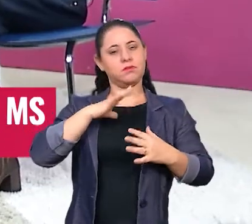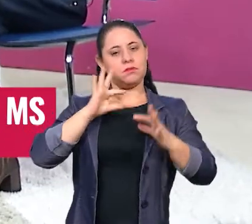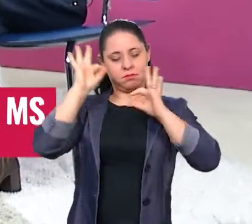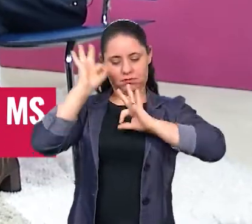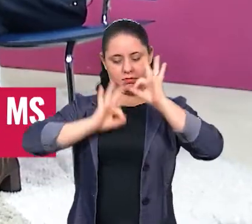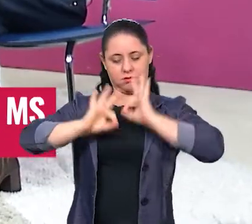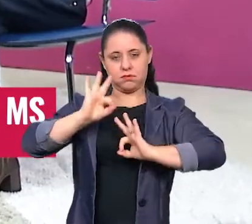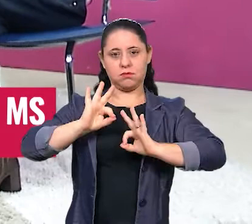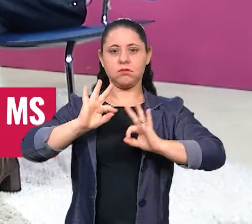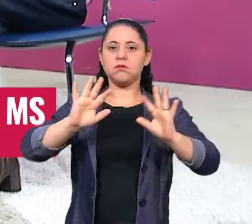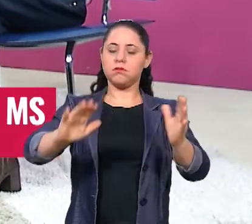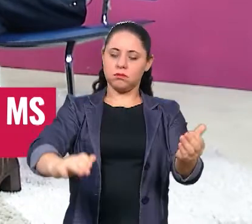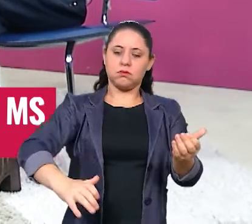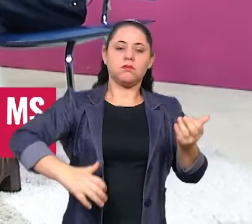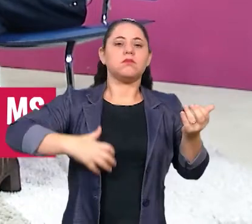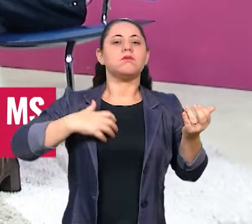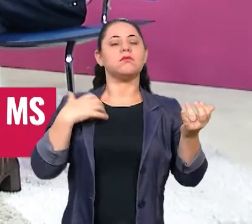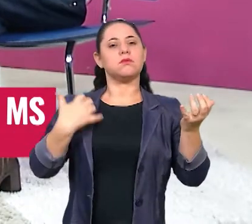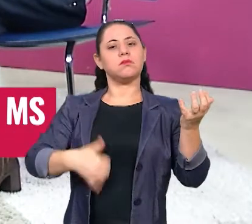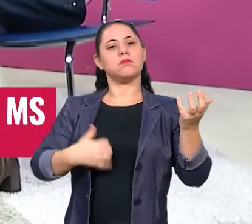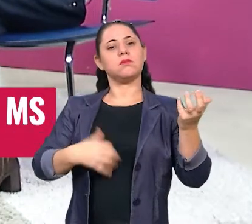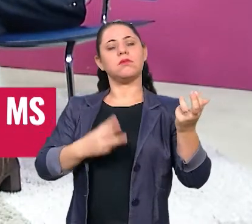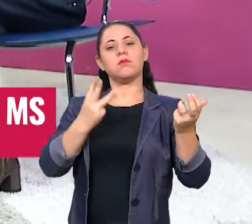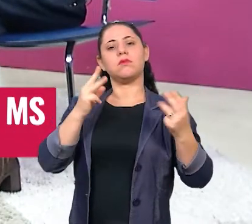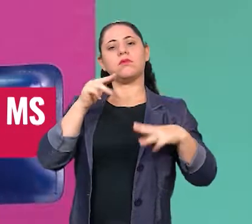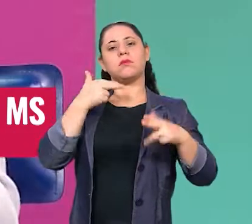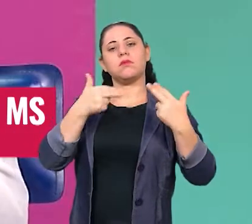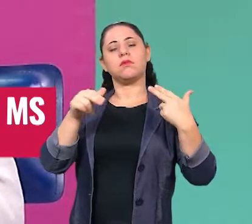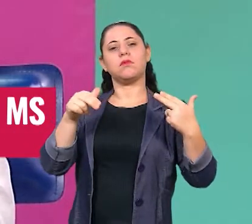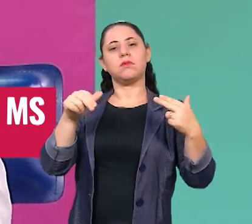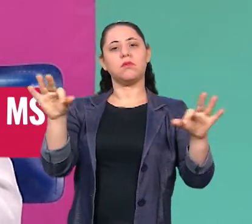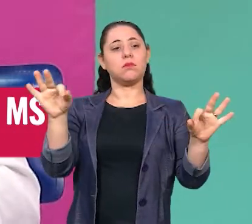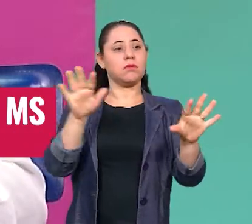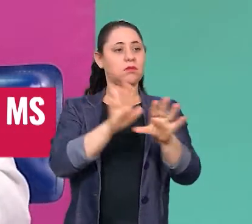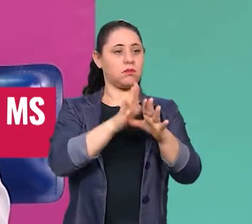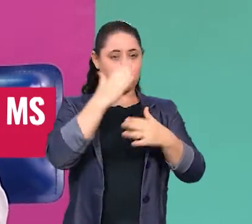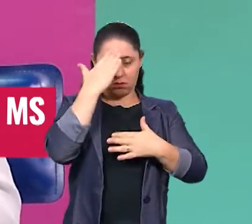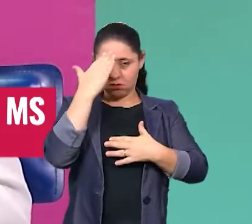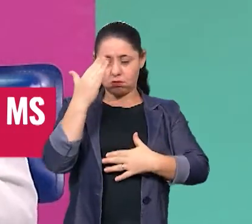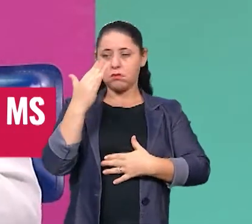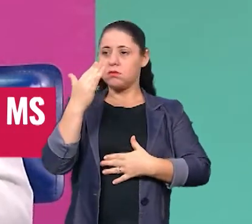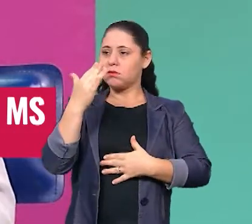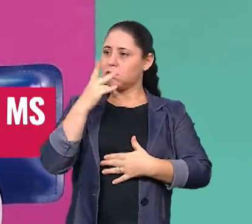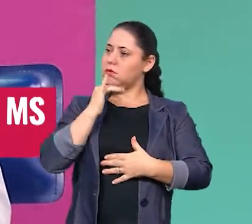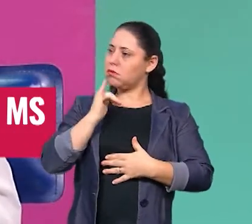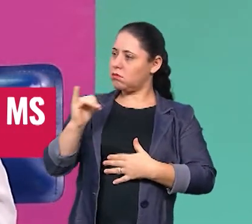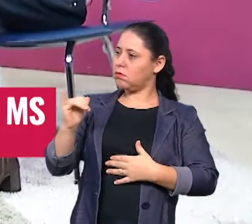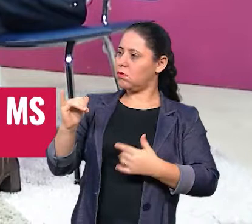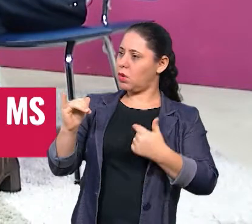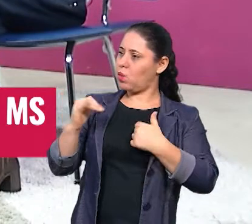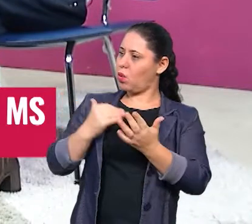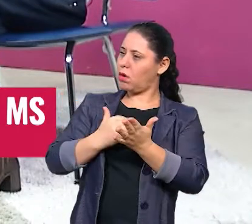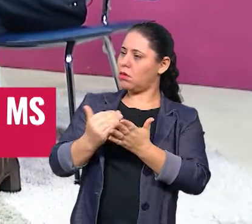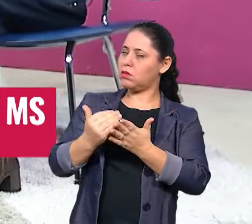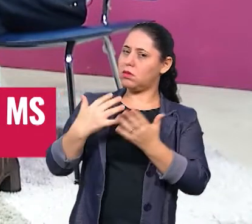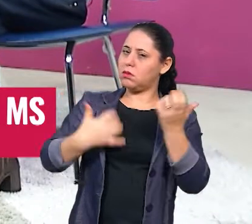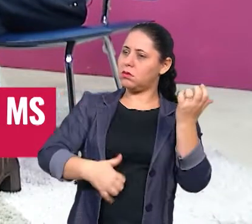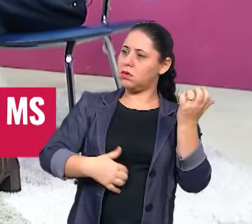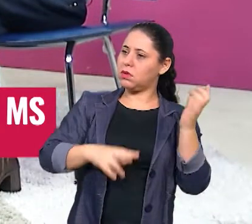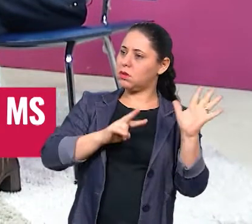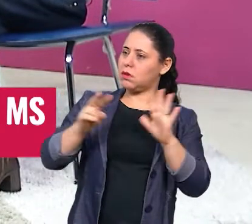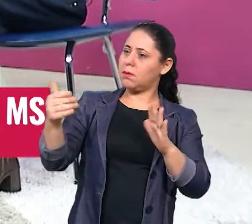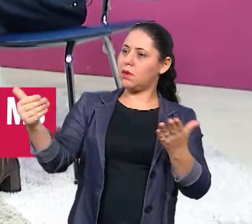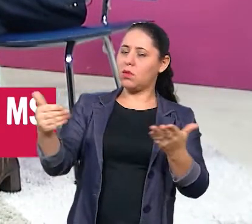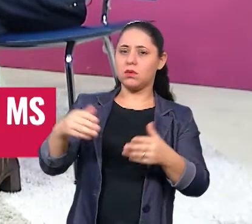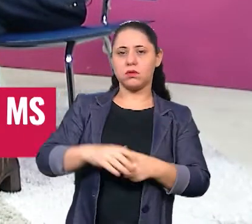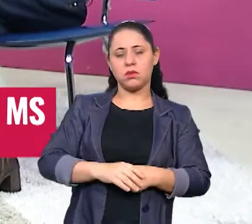subiu, cantou 3 músicas. Quando terminou, ele agradeceu e falou assim, eu comecei a tocar violão essa semana. E quando eu aprender, eu volto